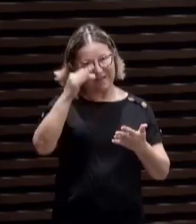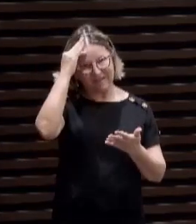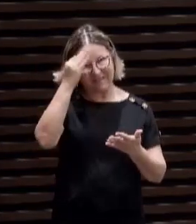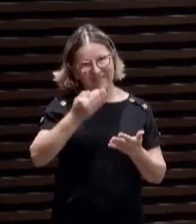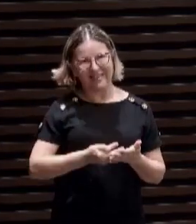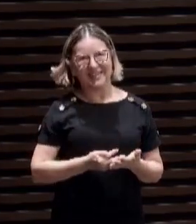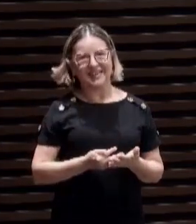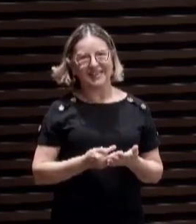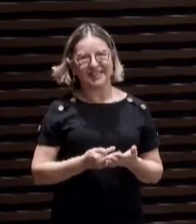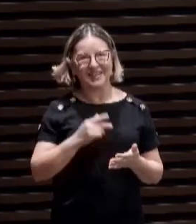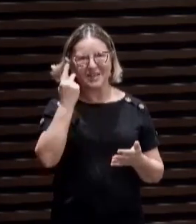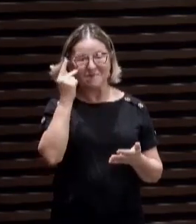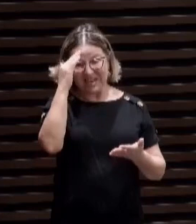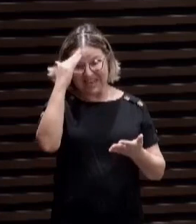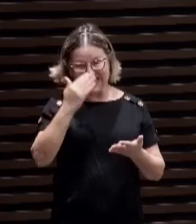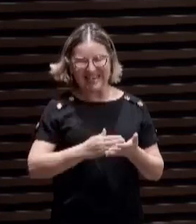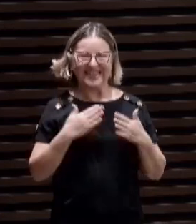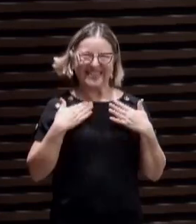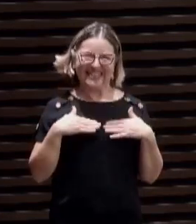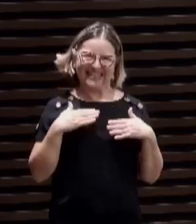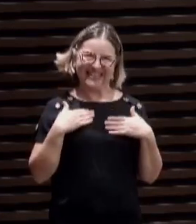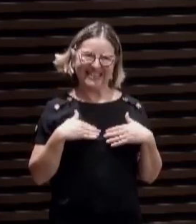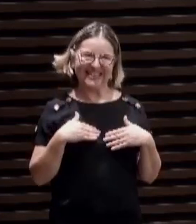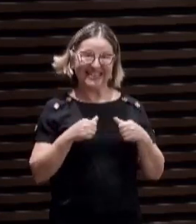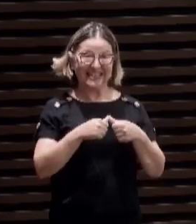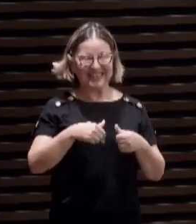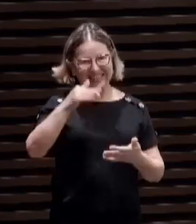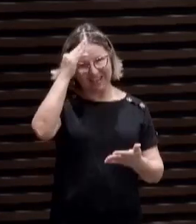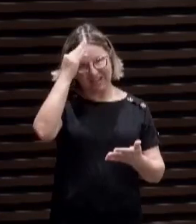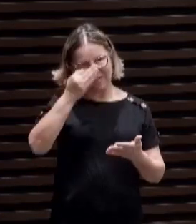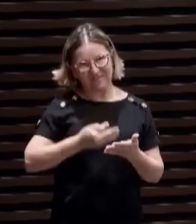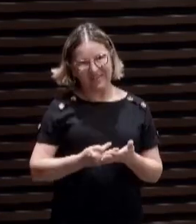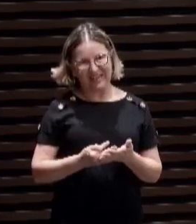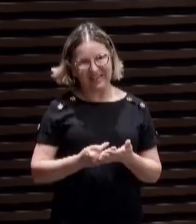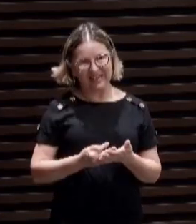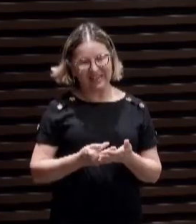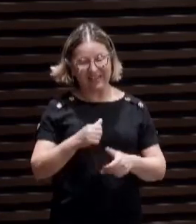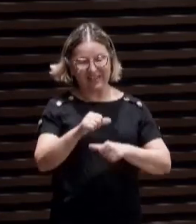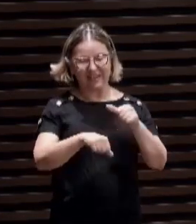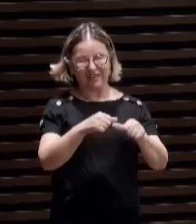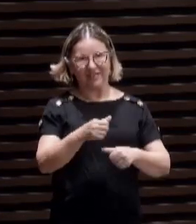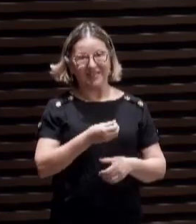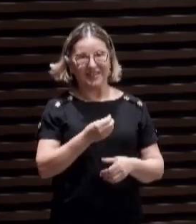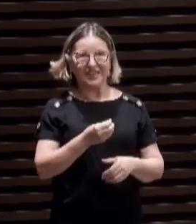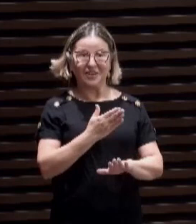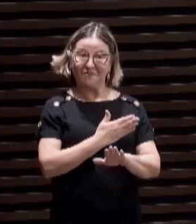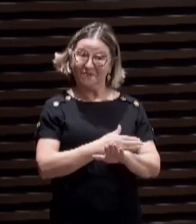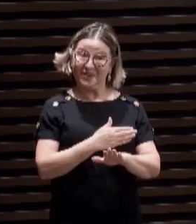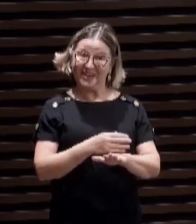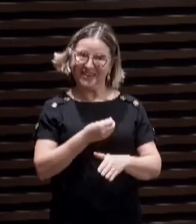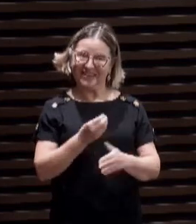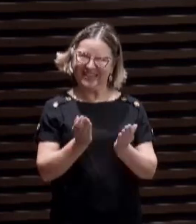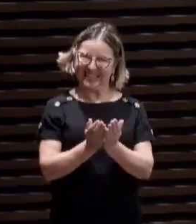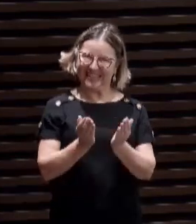possamos crer e descansar, e esta fé ser transformada em vida prática, em vida cristã que glorifica ao